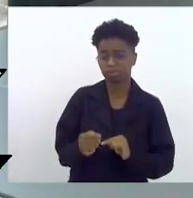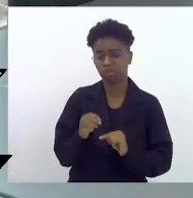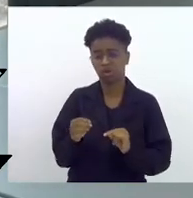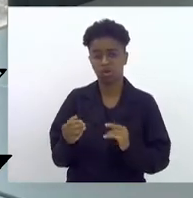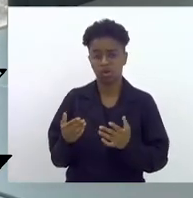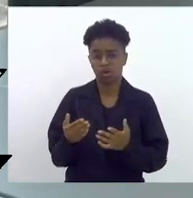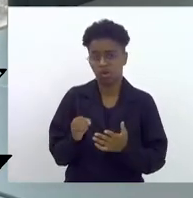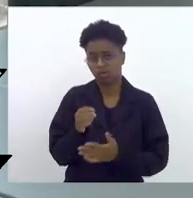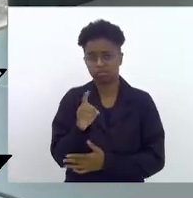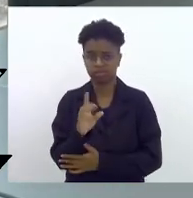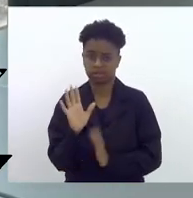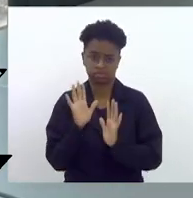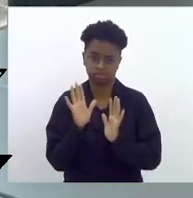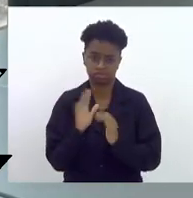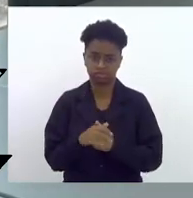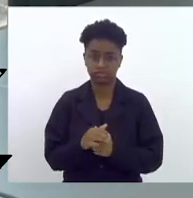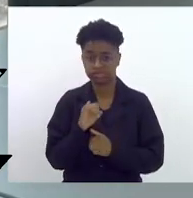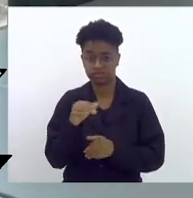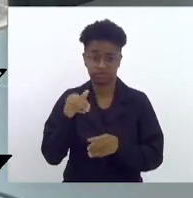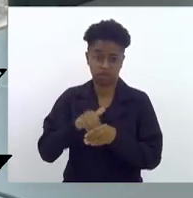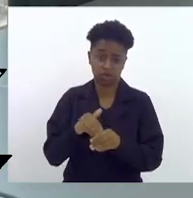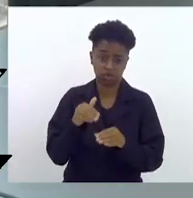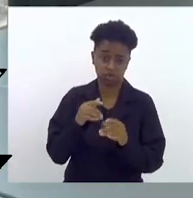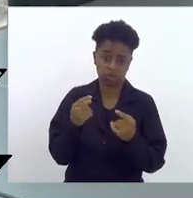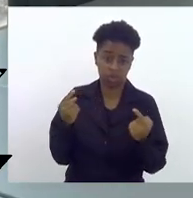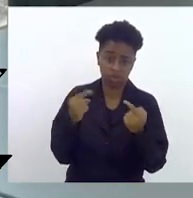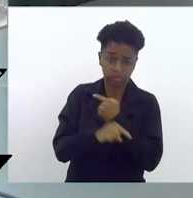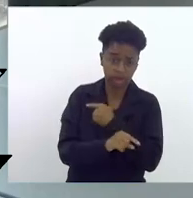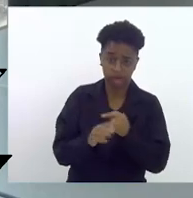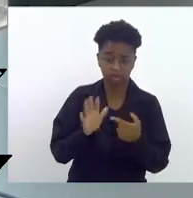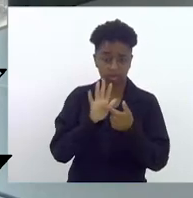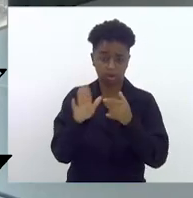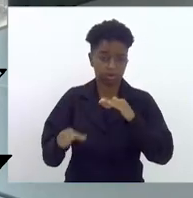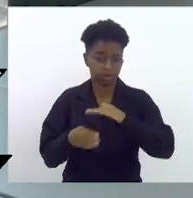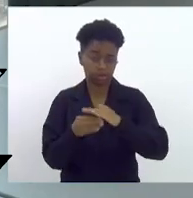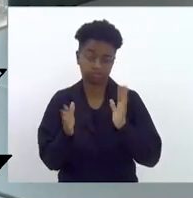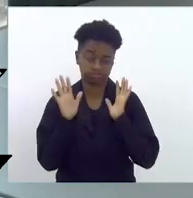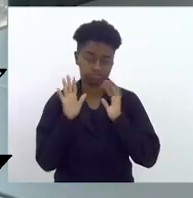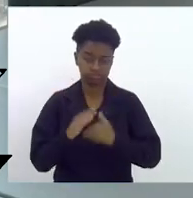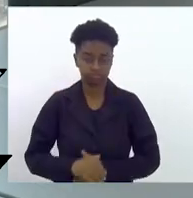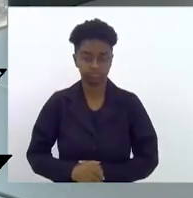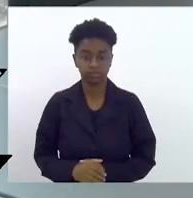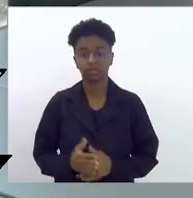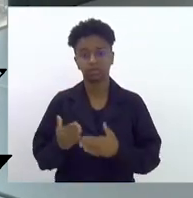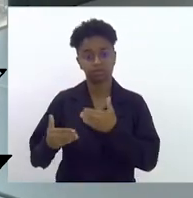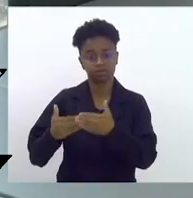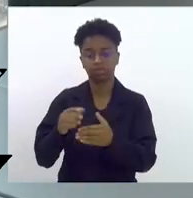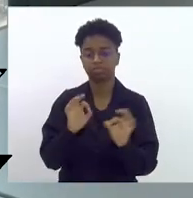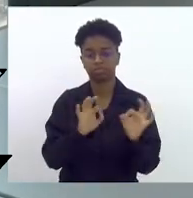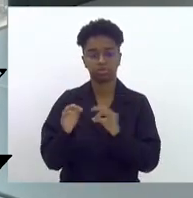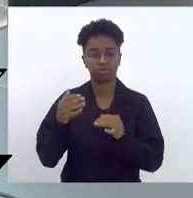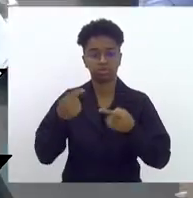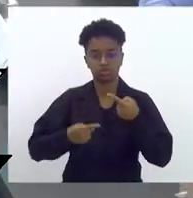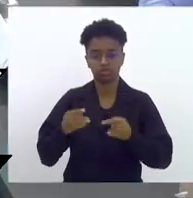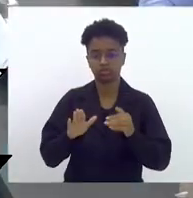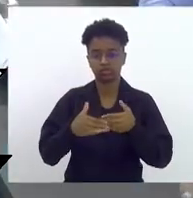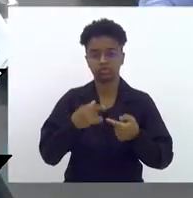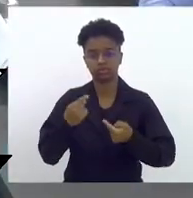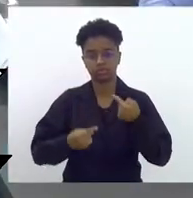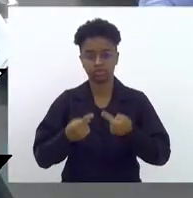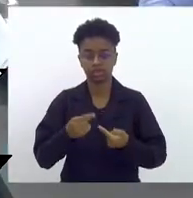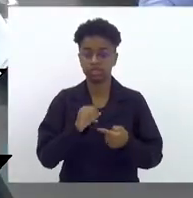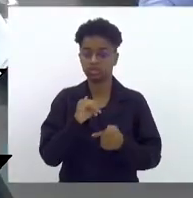jus ao título que vote contrário que aparentemente Enfim então vamos avançar a discussão